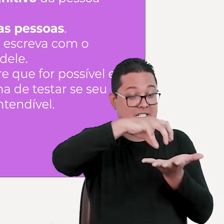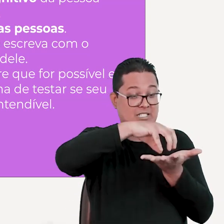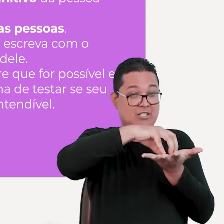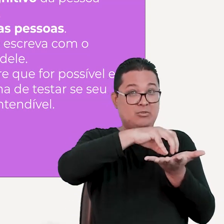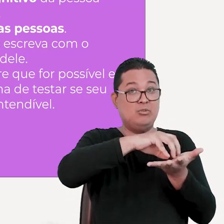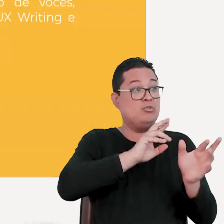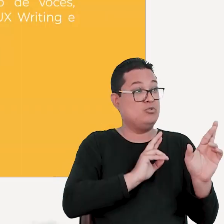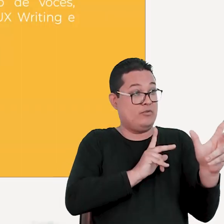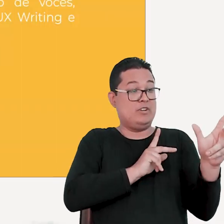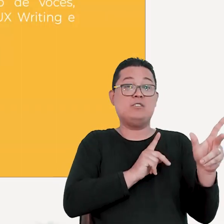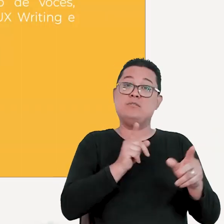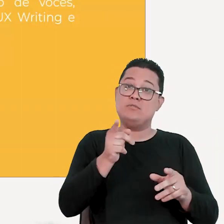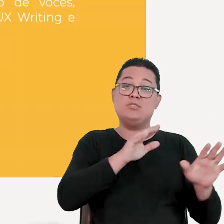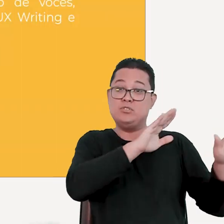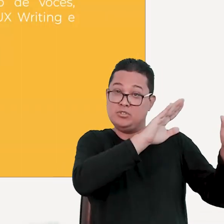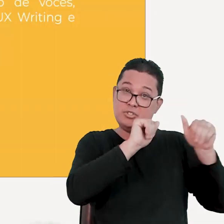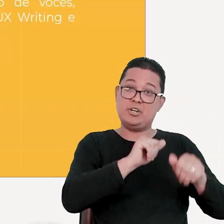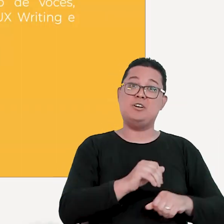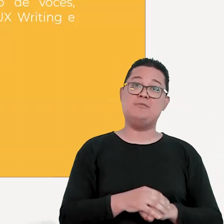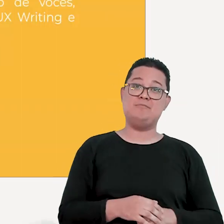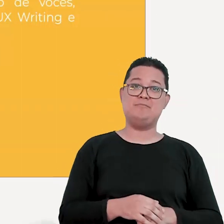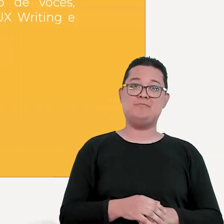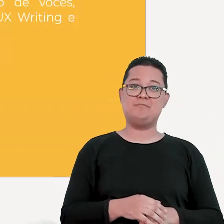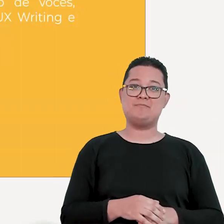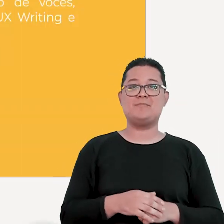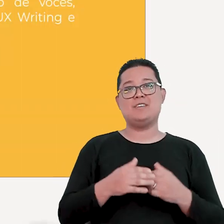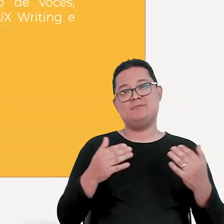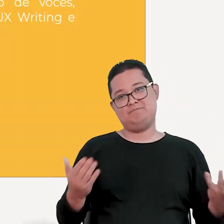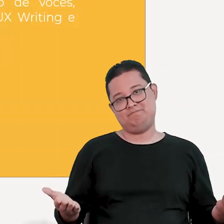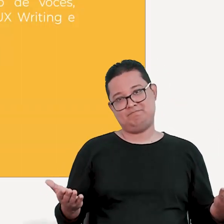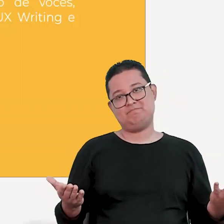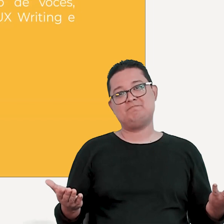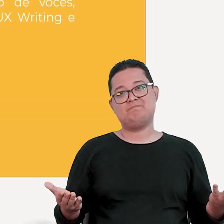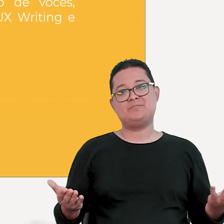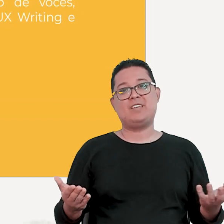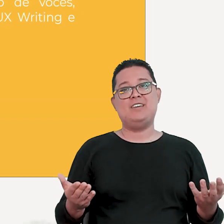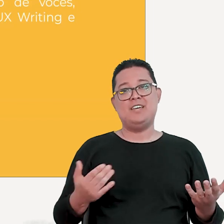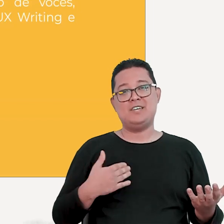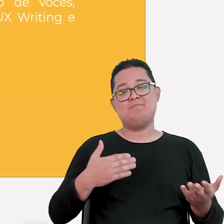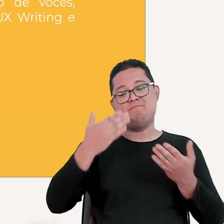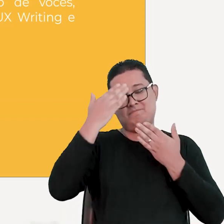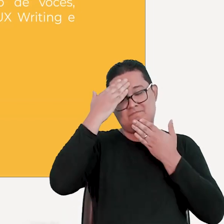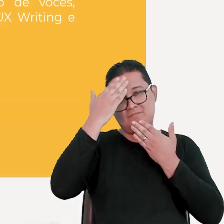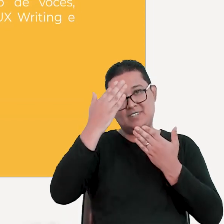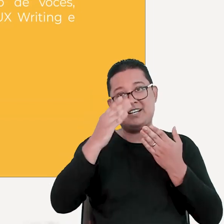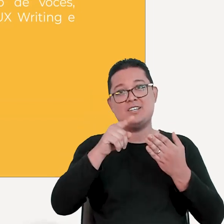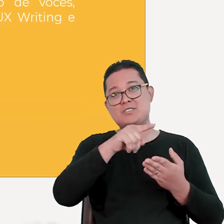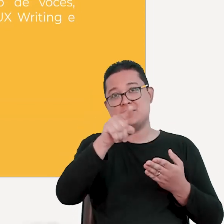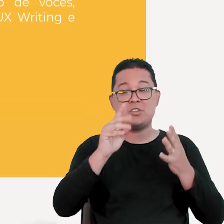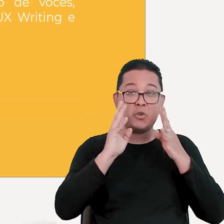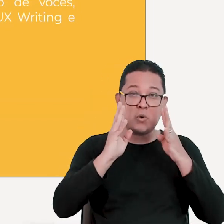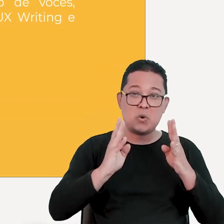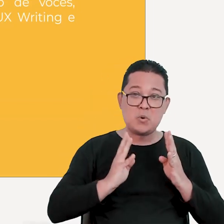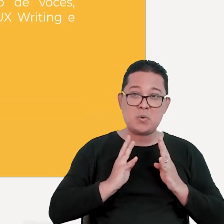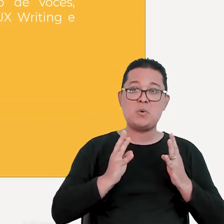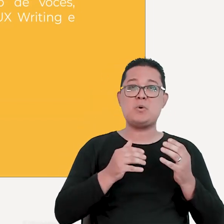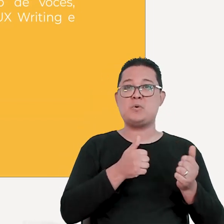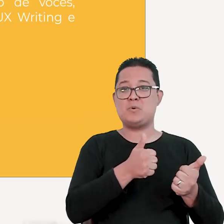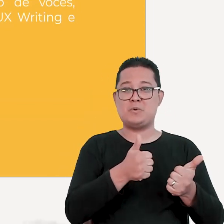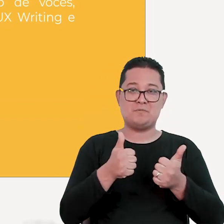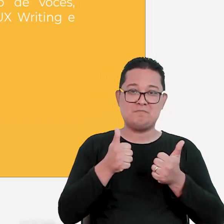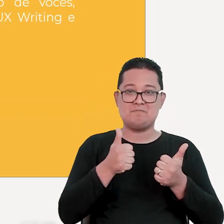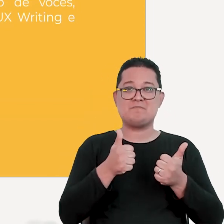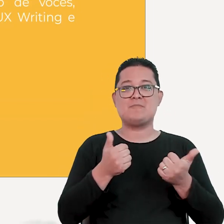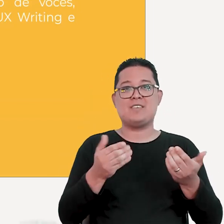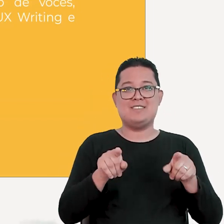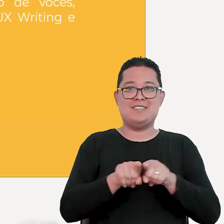gente. Bom, é isso. Queria agradecer a atenção de vocês que estão assistindo aí. Também queria agradecer